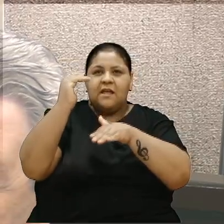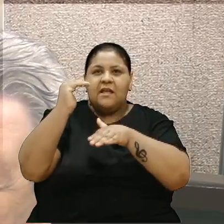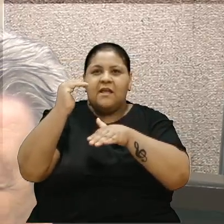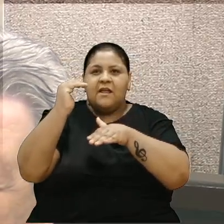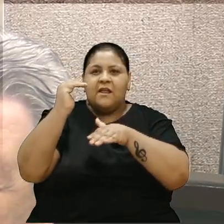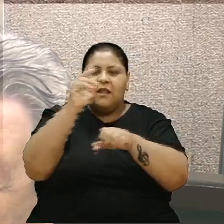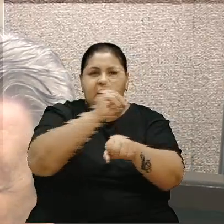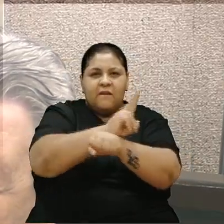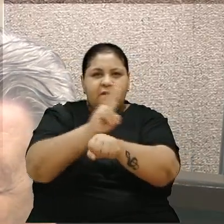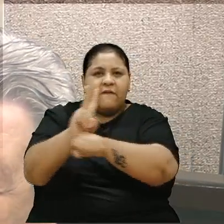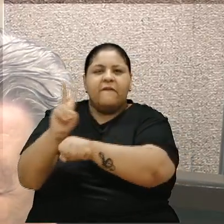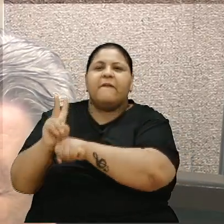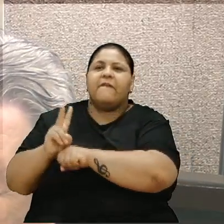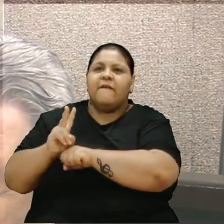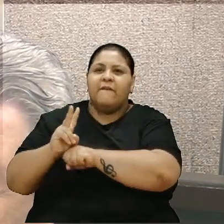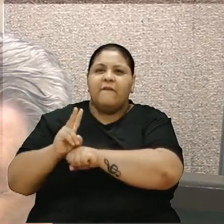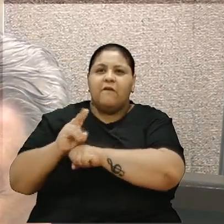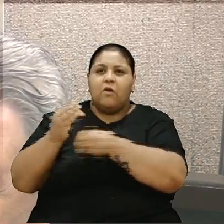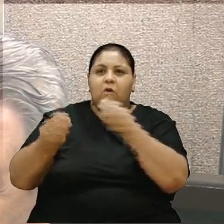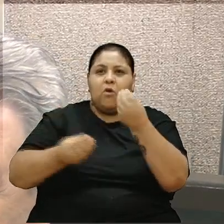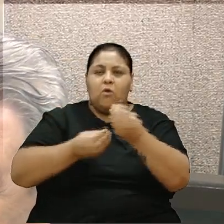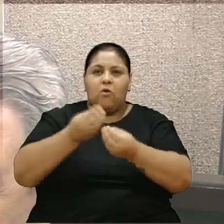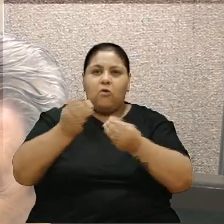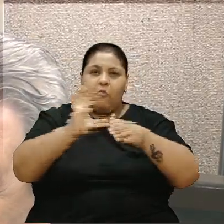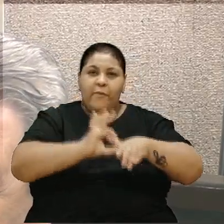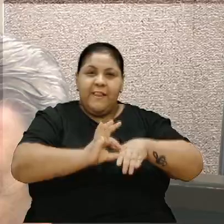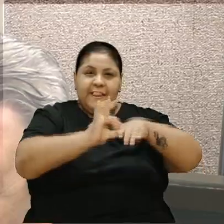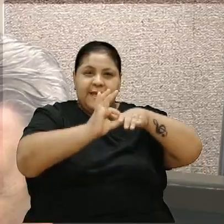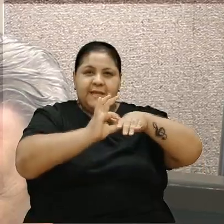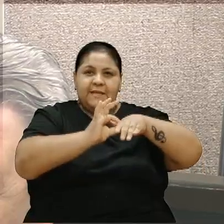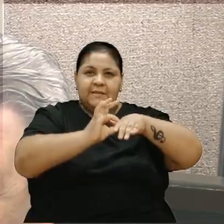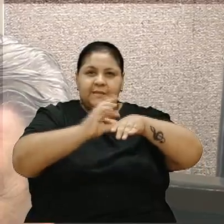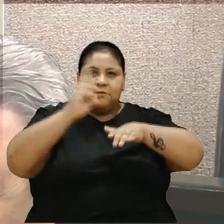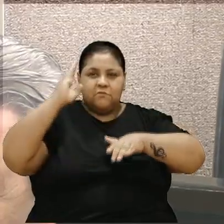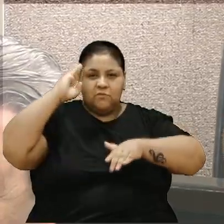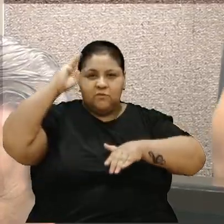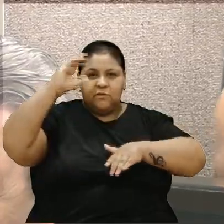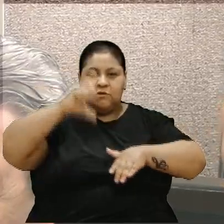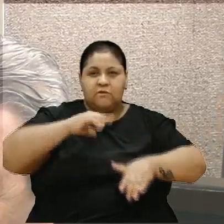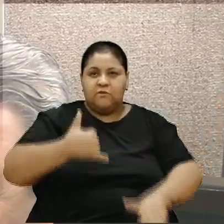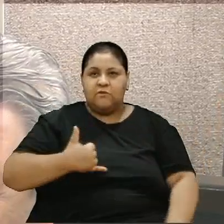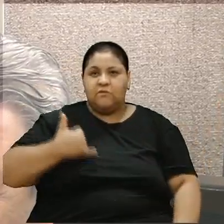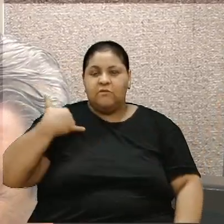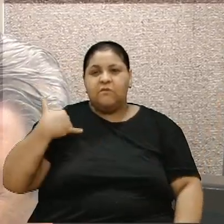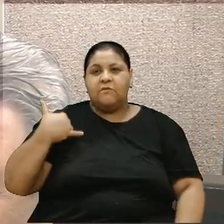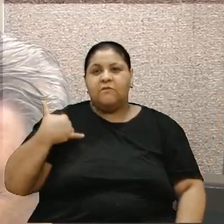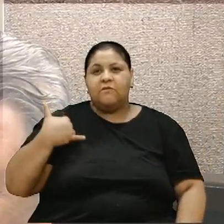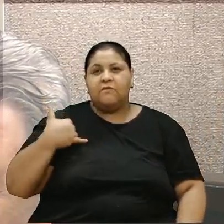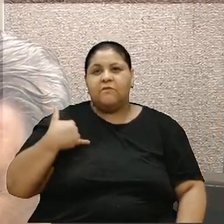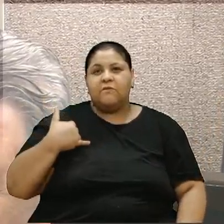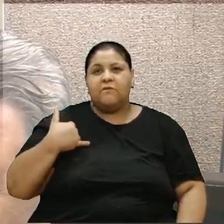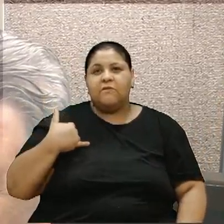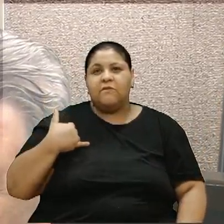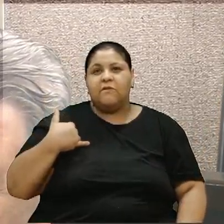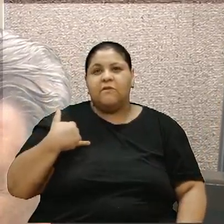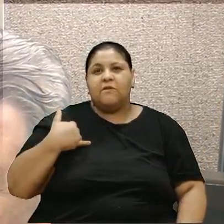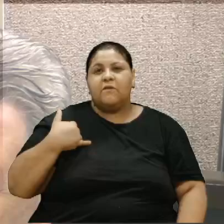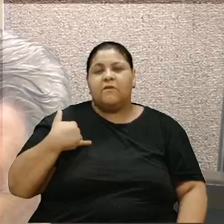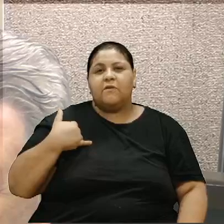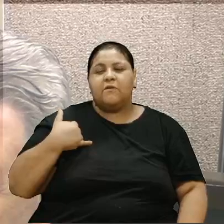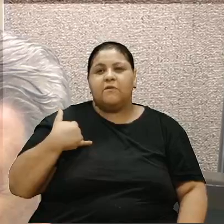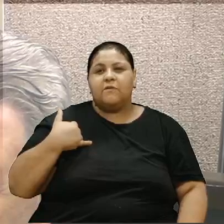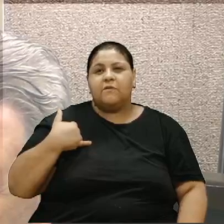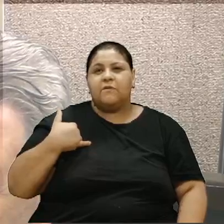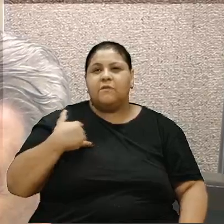que o senhor inclusive mencionou, também como capitão da reserva. E muito nos orgulha ter tido o senhor dentro dos quadros do NPUR, né? Já